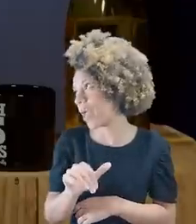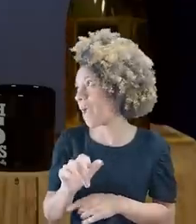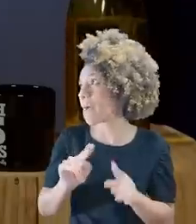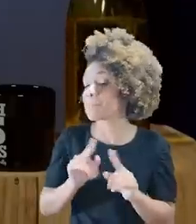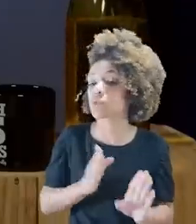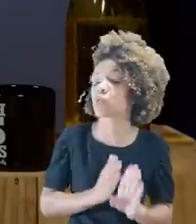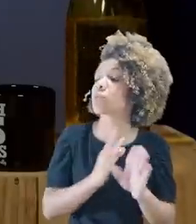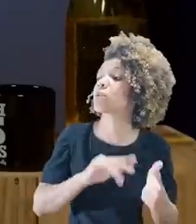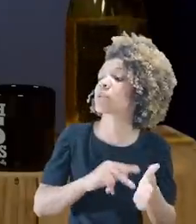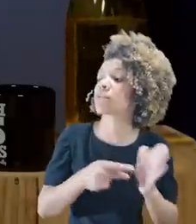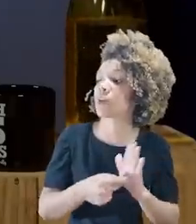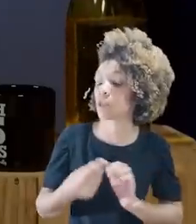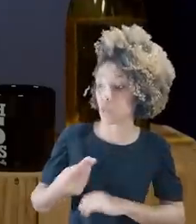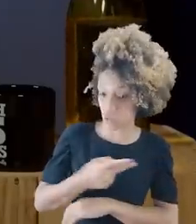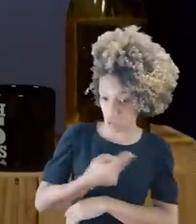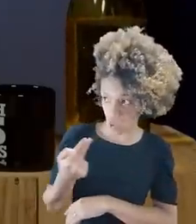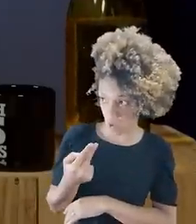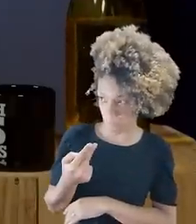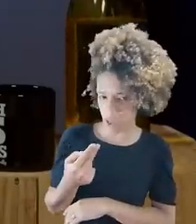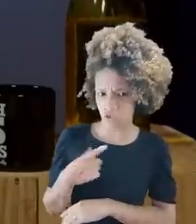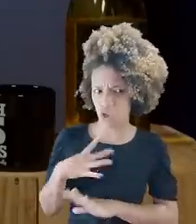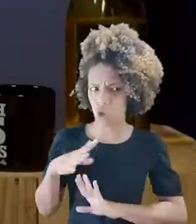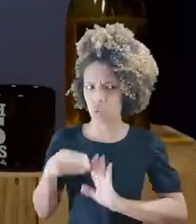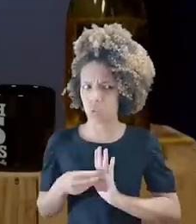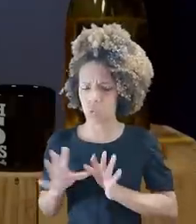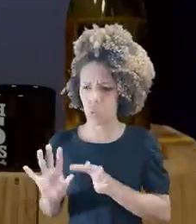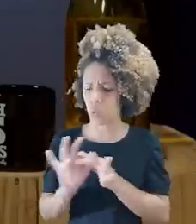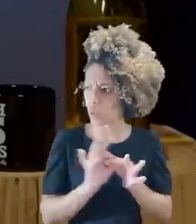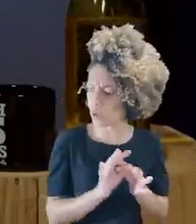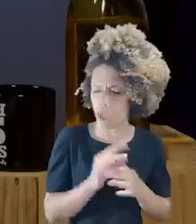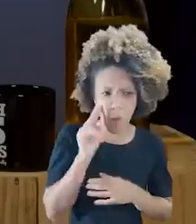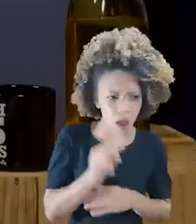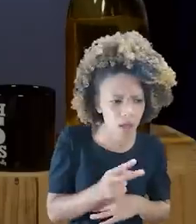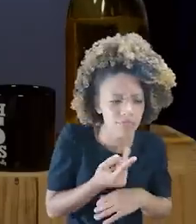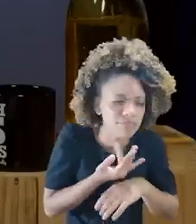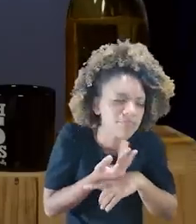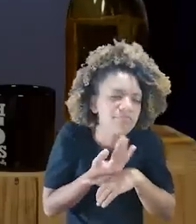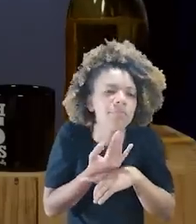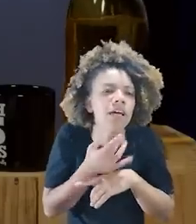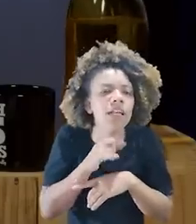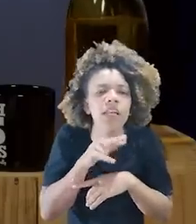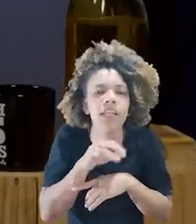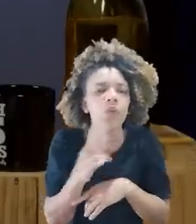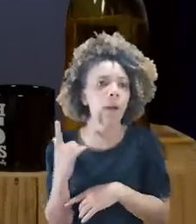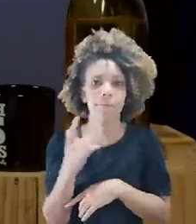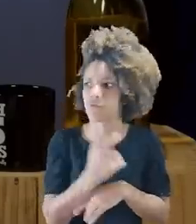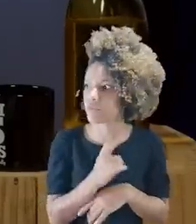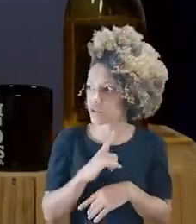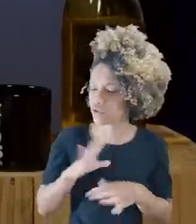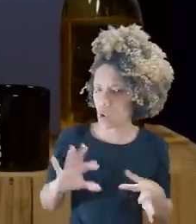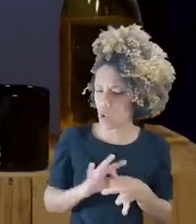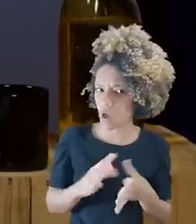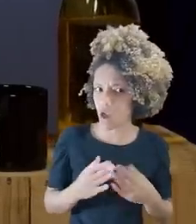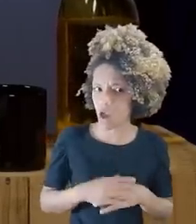descobri o significado do meu nome quando eu descobri que tinha tudo a ver comigo que eu amava essa for que meu perfume era de lírio que eu tinha essa conexão eu